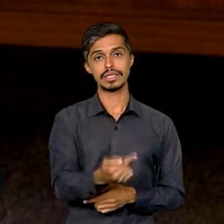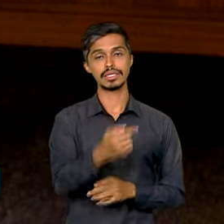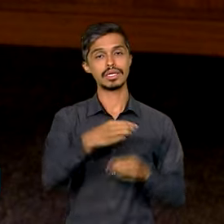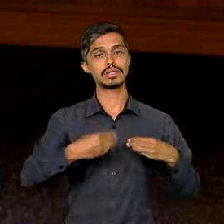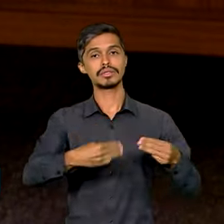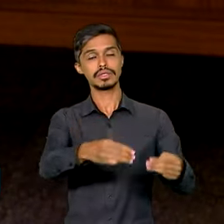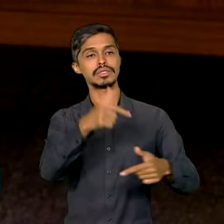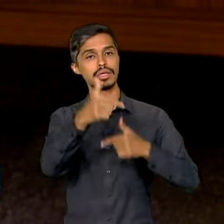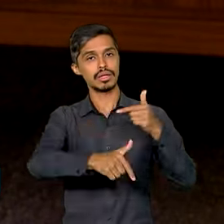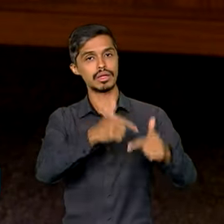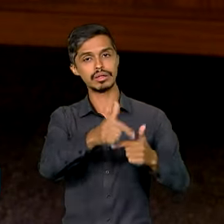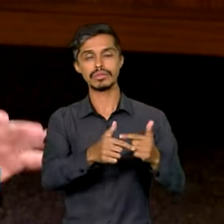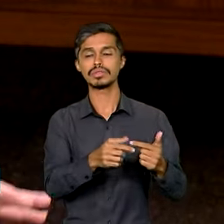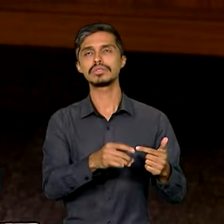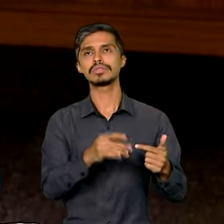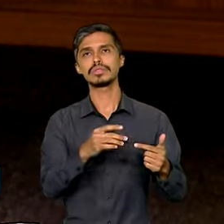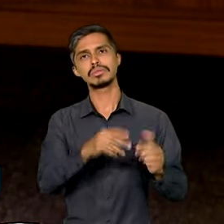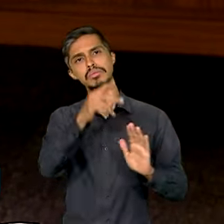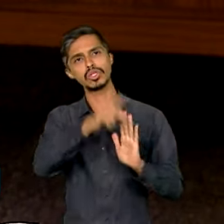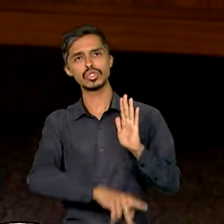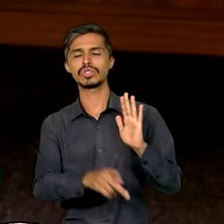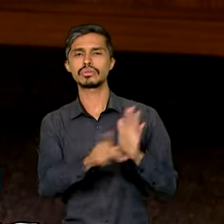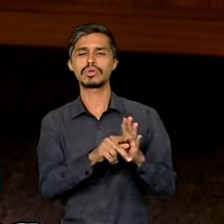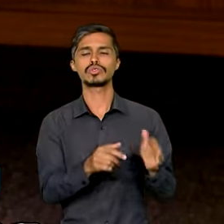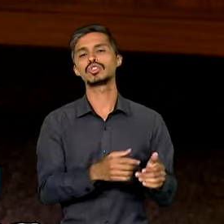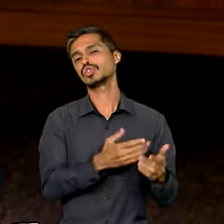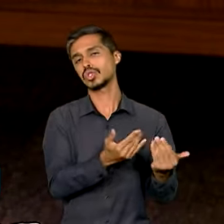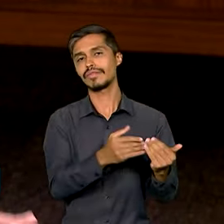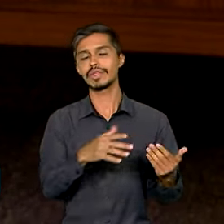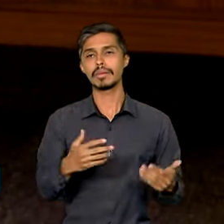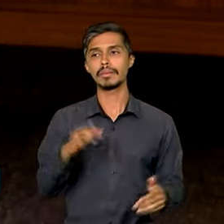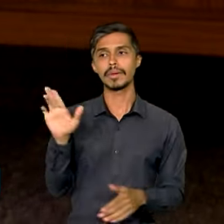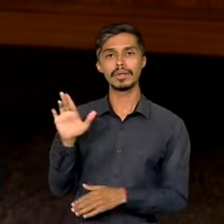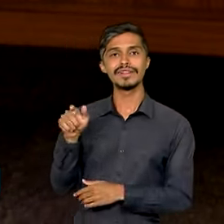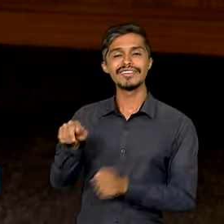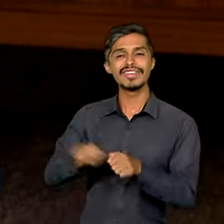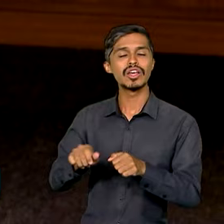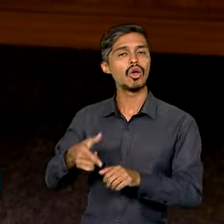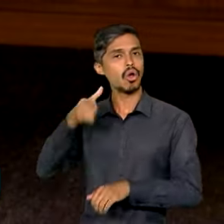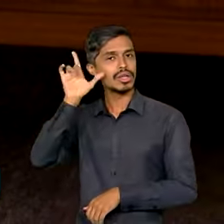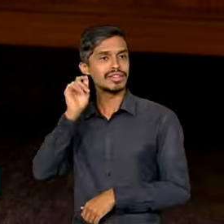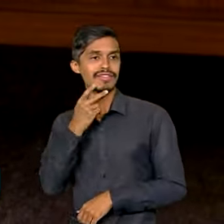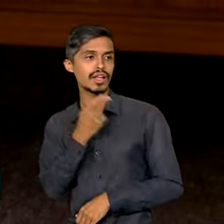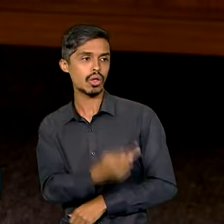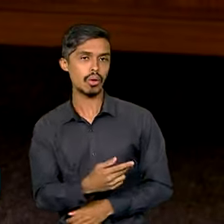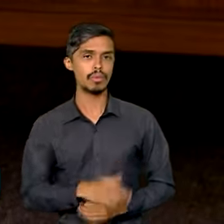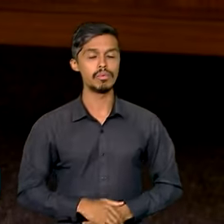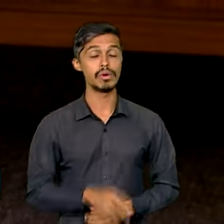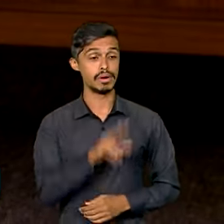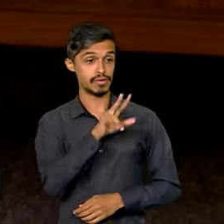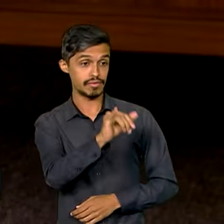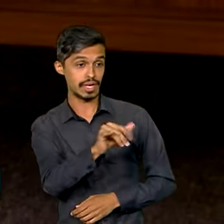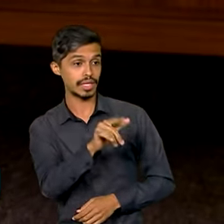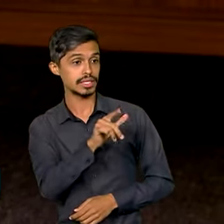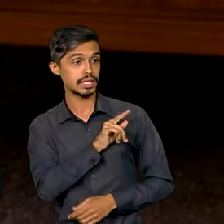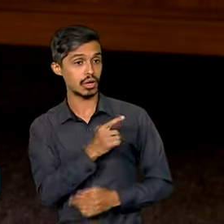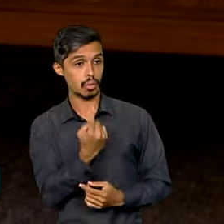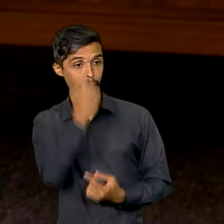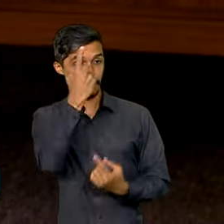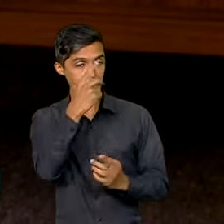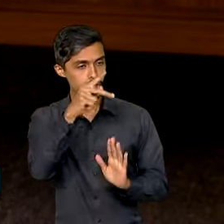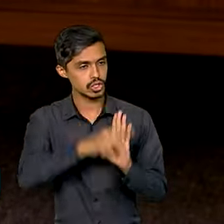que trabalham com que tem algum projeto de juventude. O que é que o presidente fez ontem? Disse, olha, vai ser um projeto